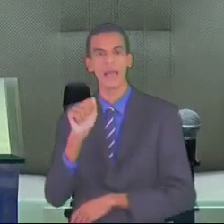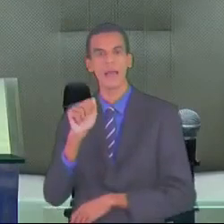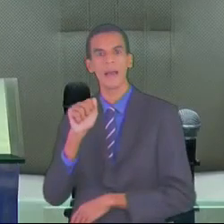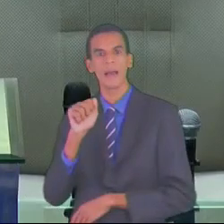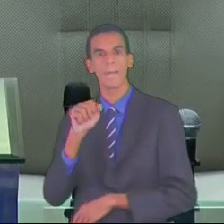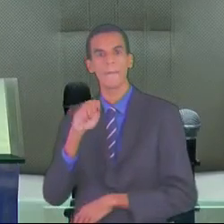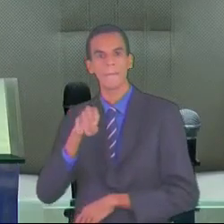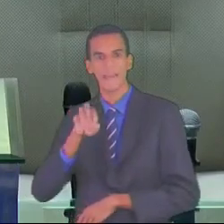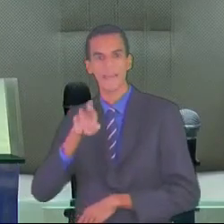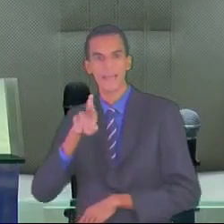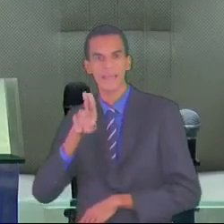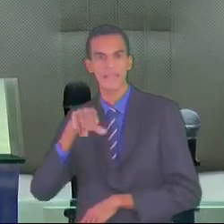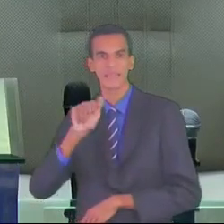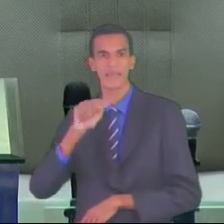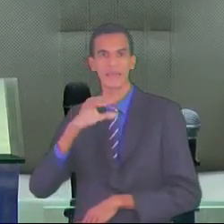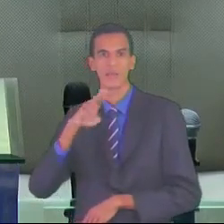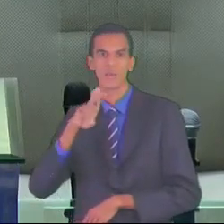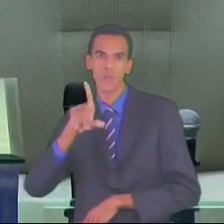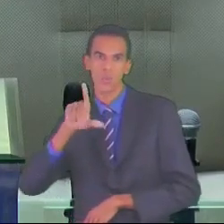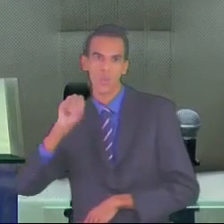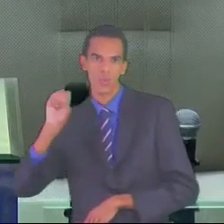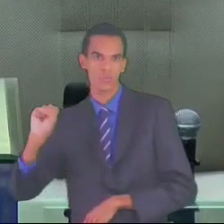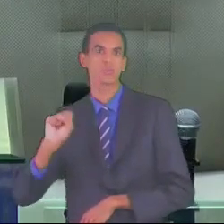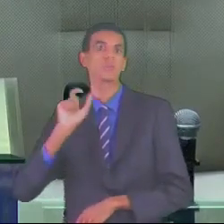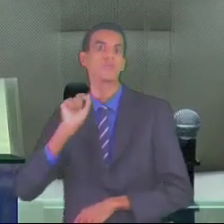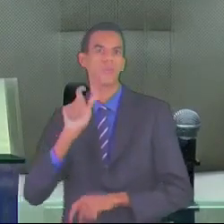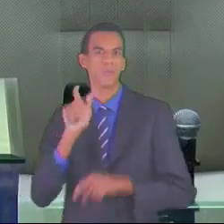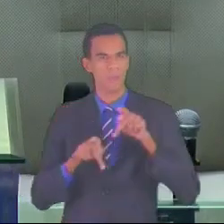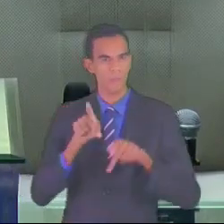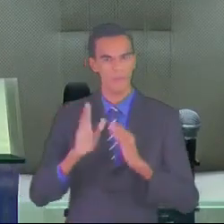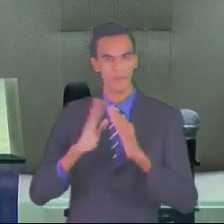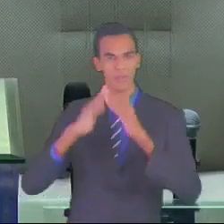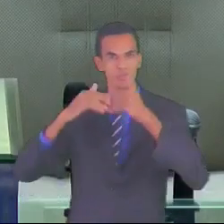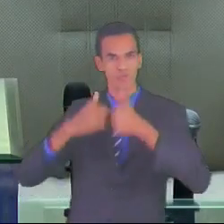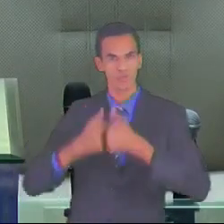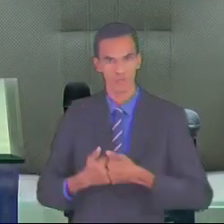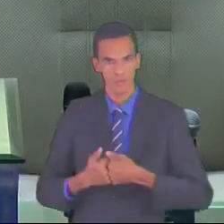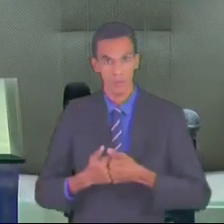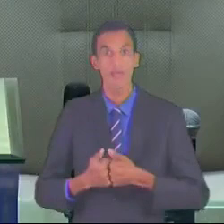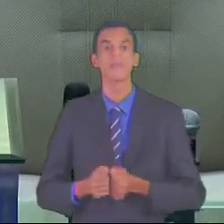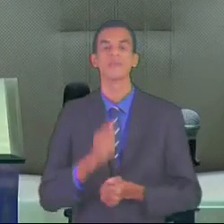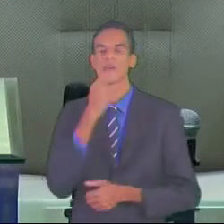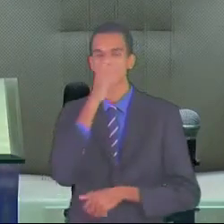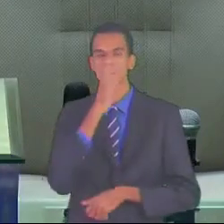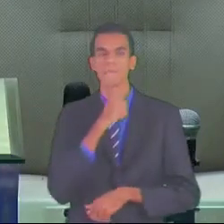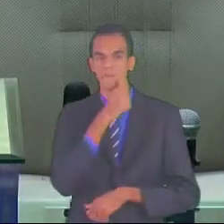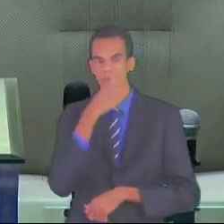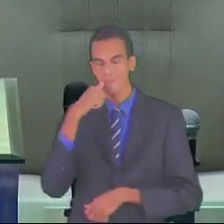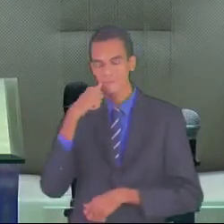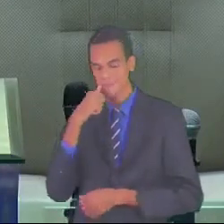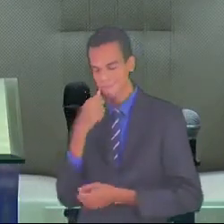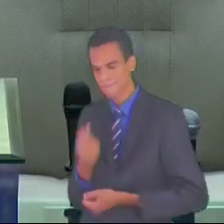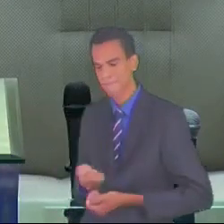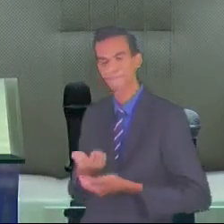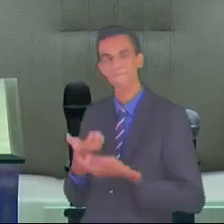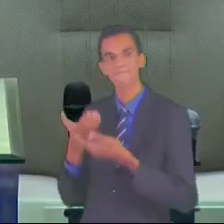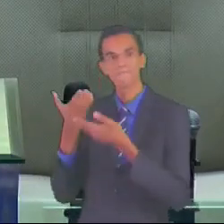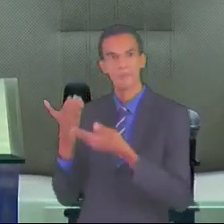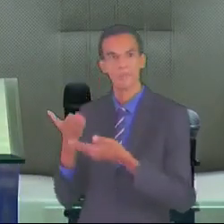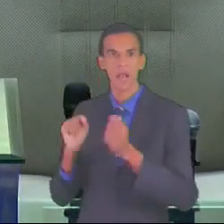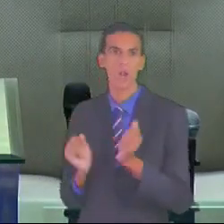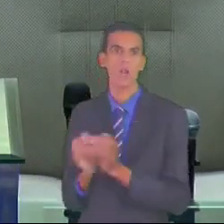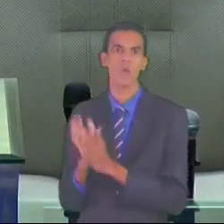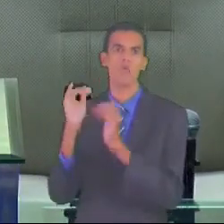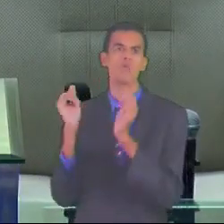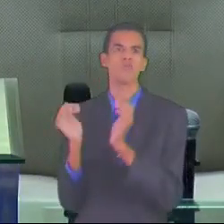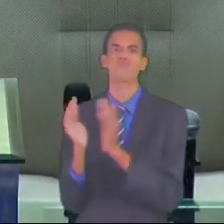vai à festa, enquanto o povo está no templo oferecendo sacrifício, enquanto o povo está louvando